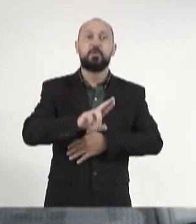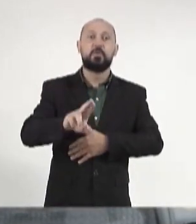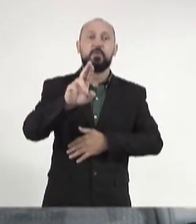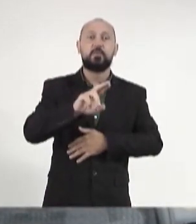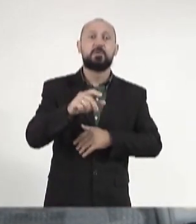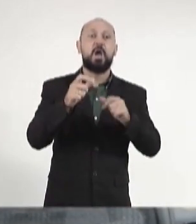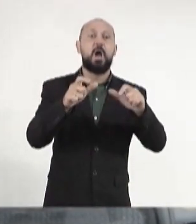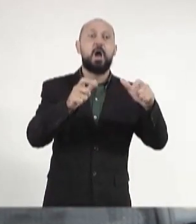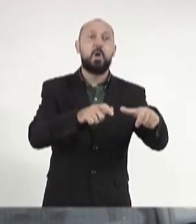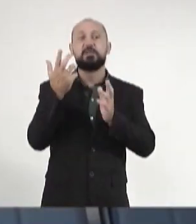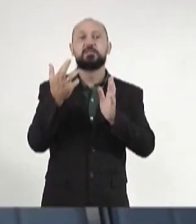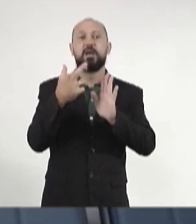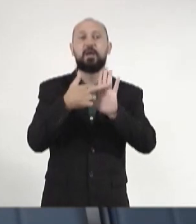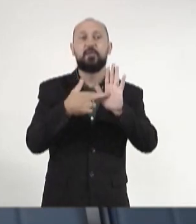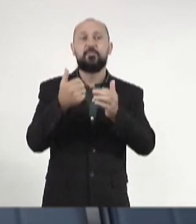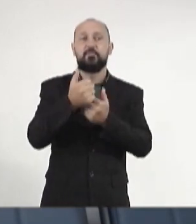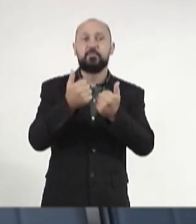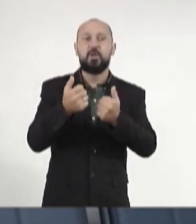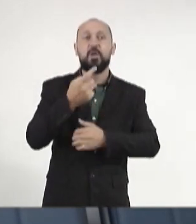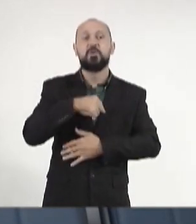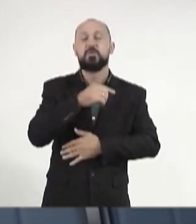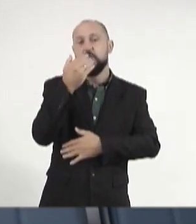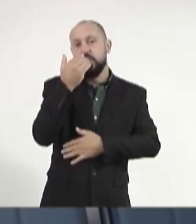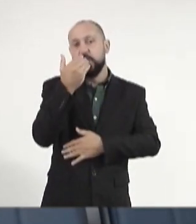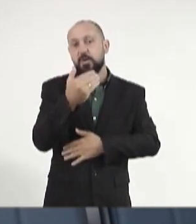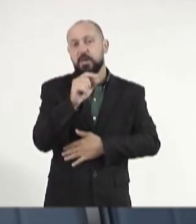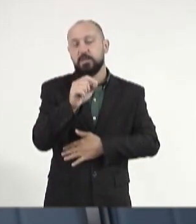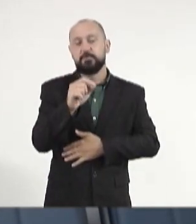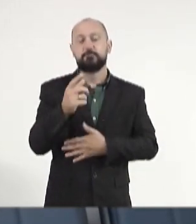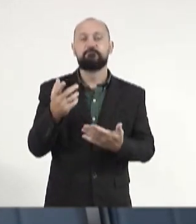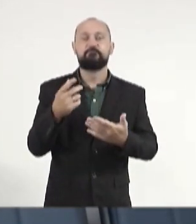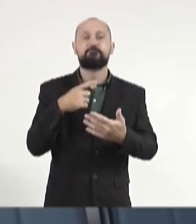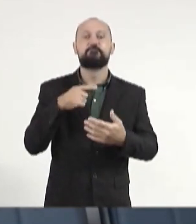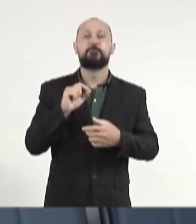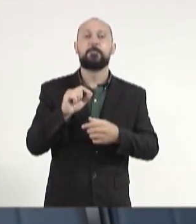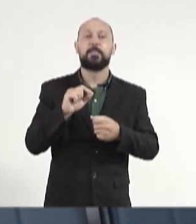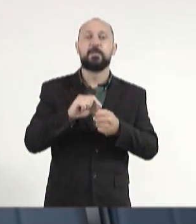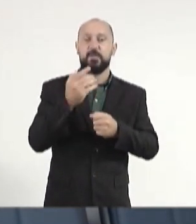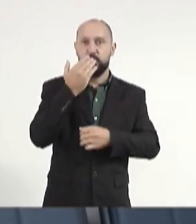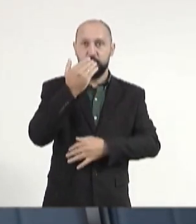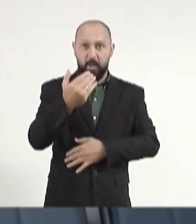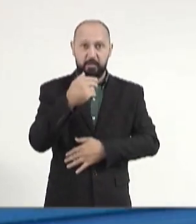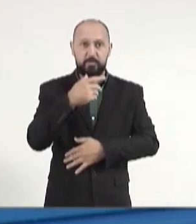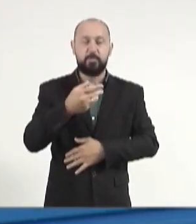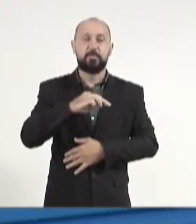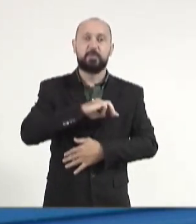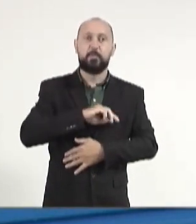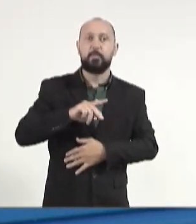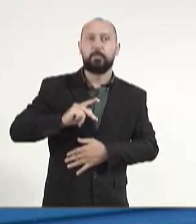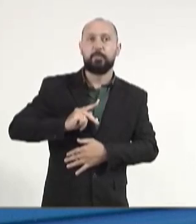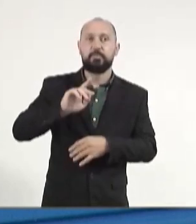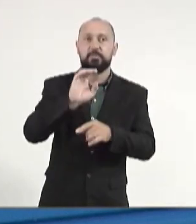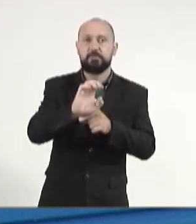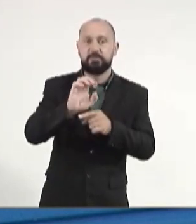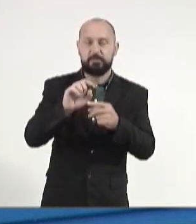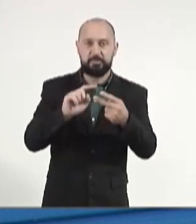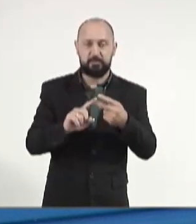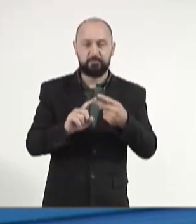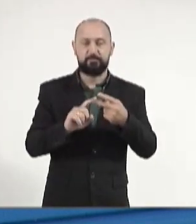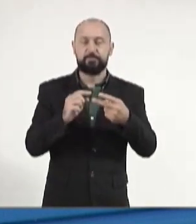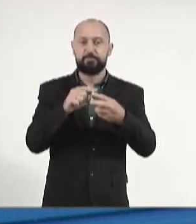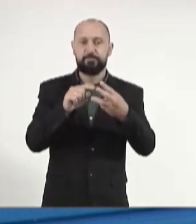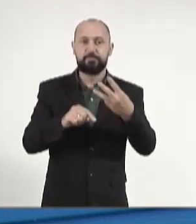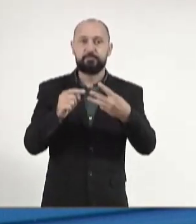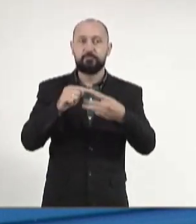para aplicar onde ele bem entender. Nós pedimos, na representação que fazemos ao Ministério Público Estadual, 3